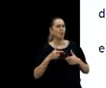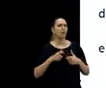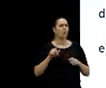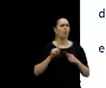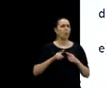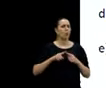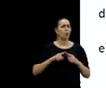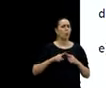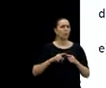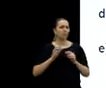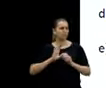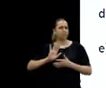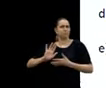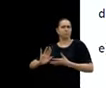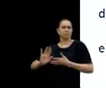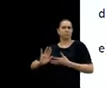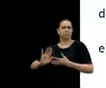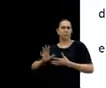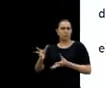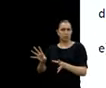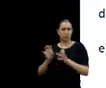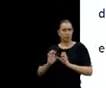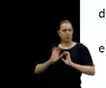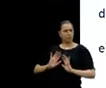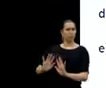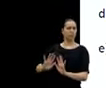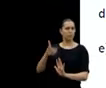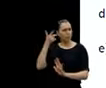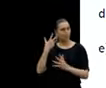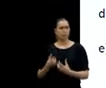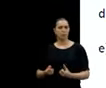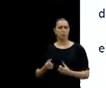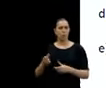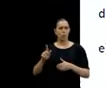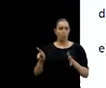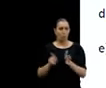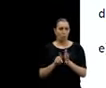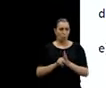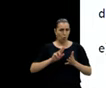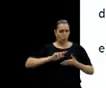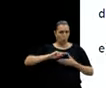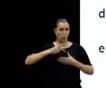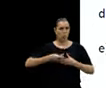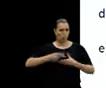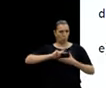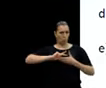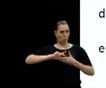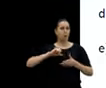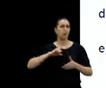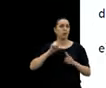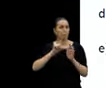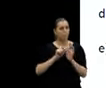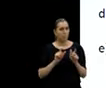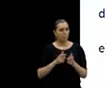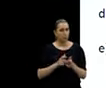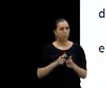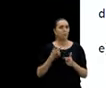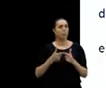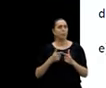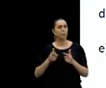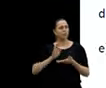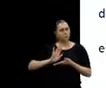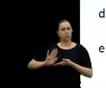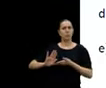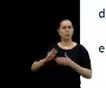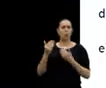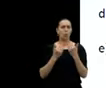da rejeição pelos receptores. O autotransplante pode causar menos problemas de rejeição